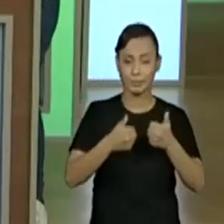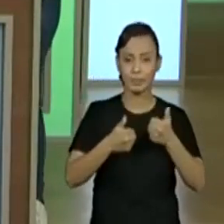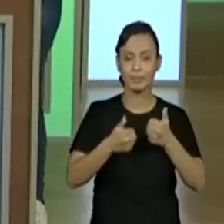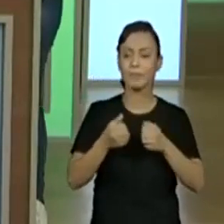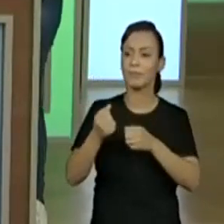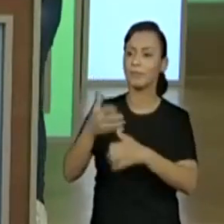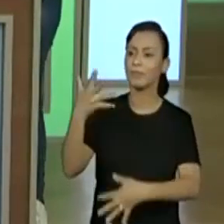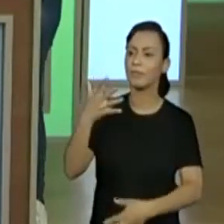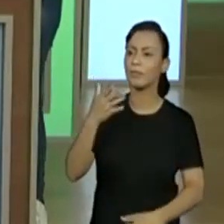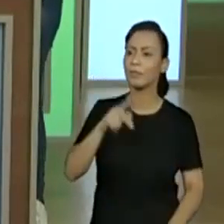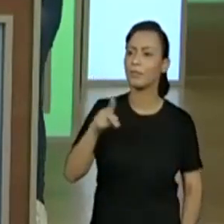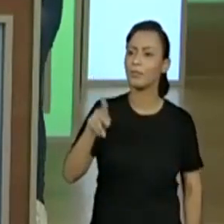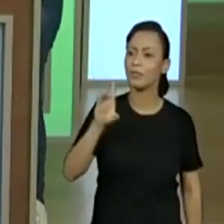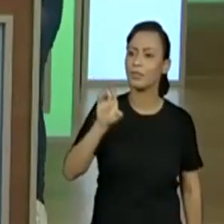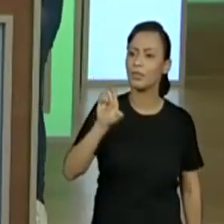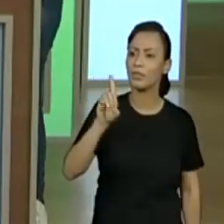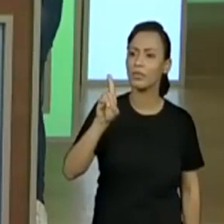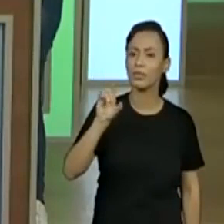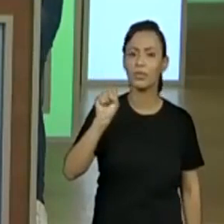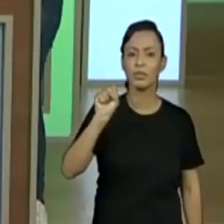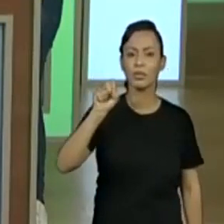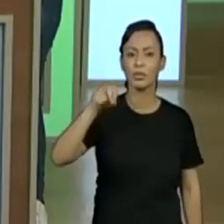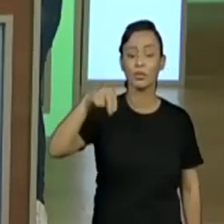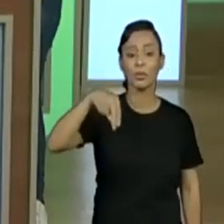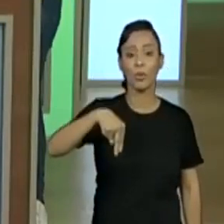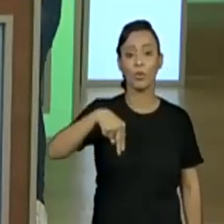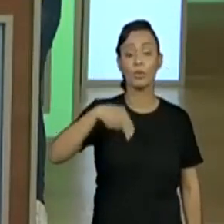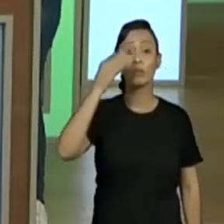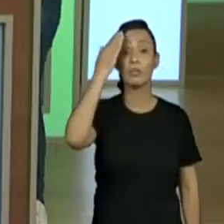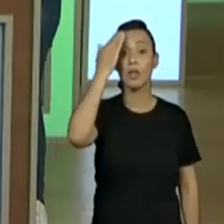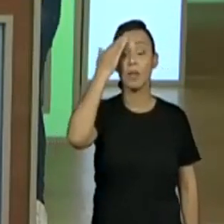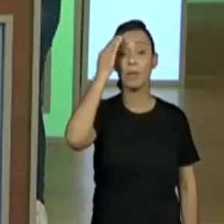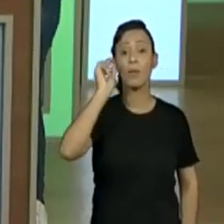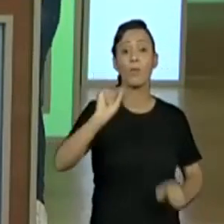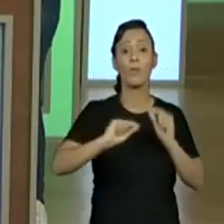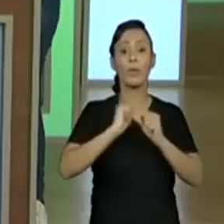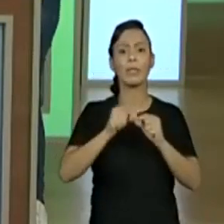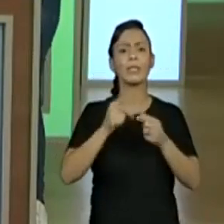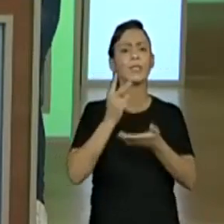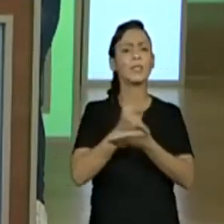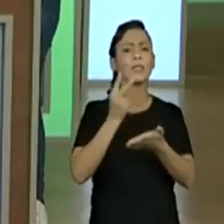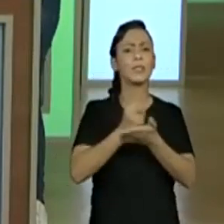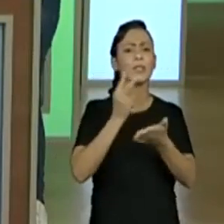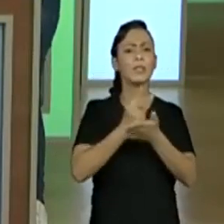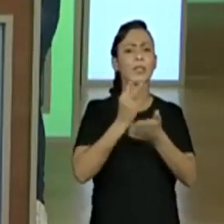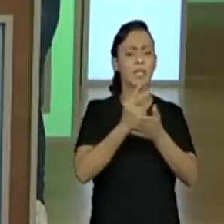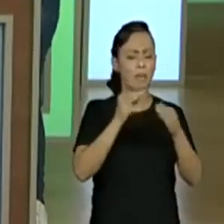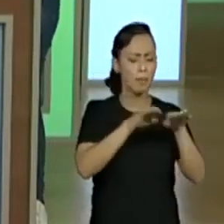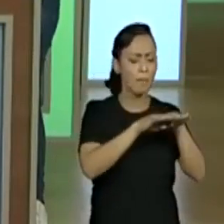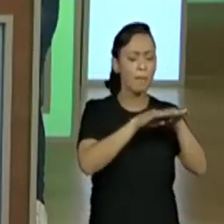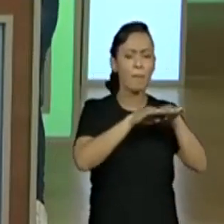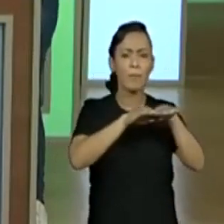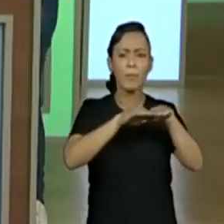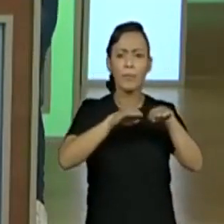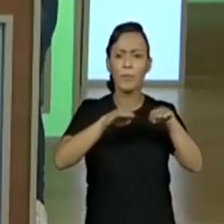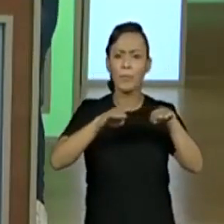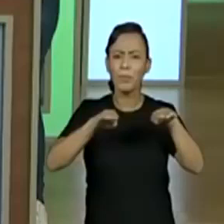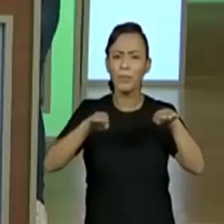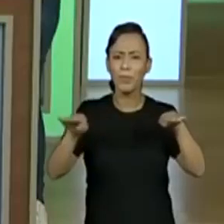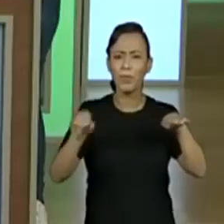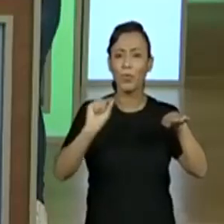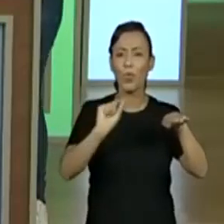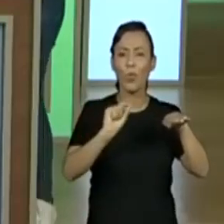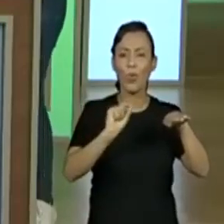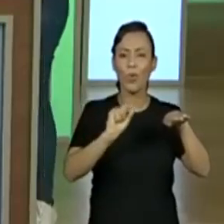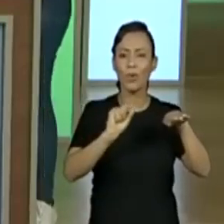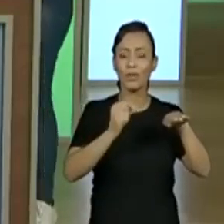já colocou aí, sempre verificar o padrão da sequência. Olha só que dica, hein, pessoal? Obrigada, professor Edson. Isso